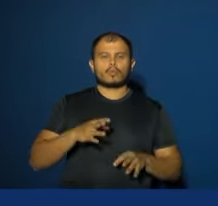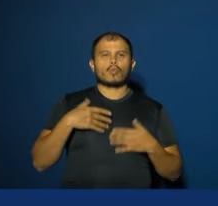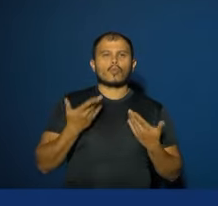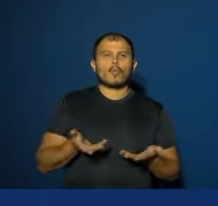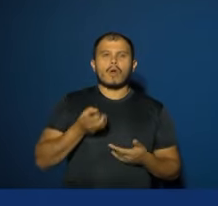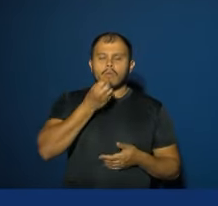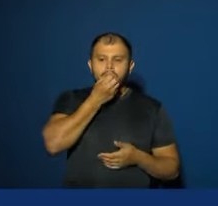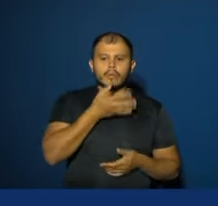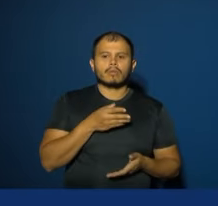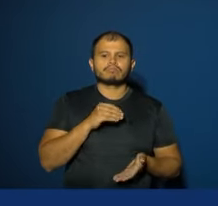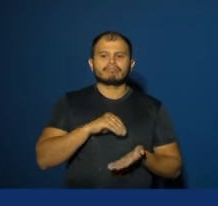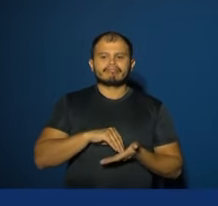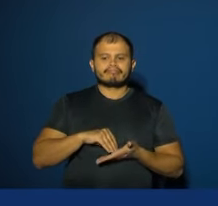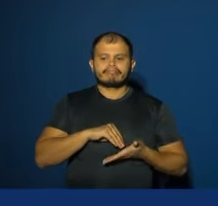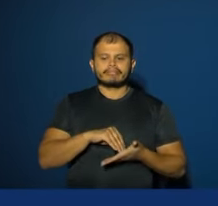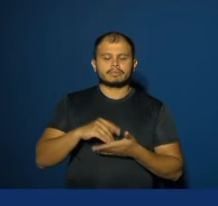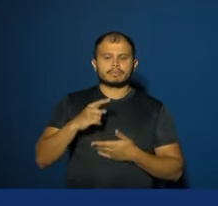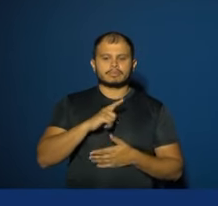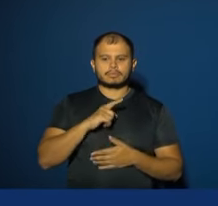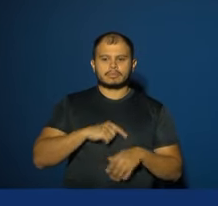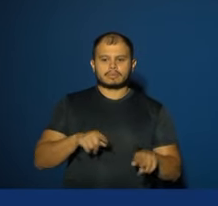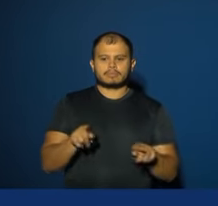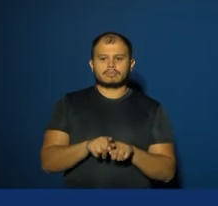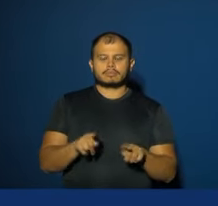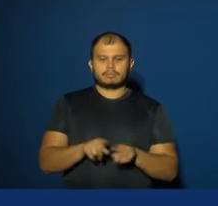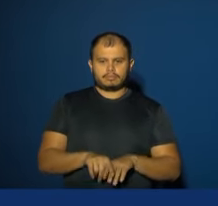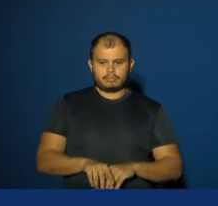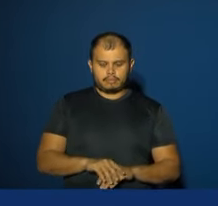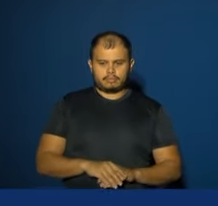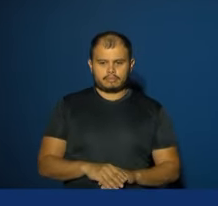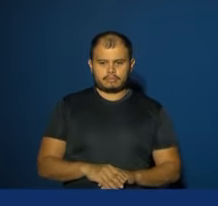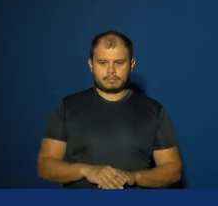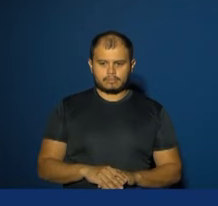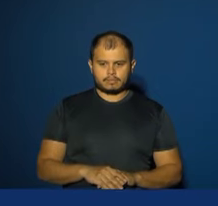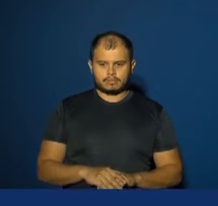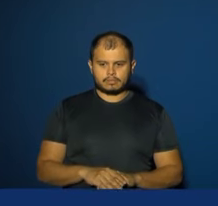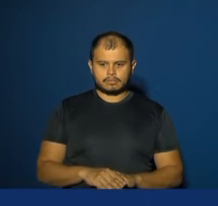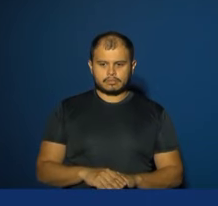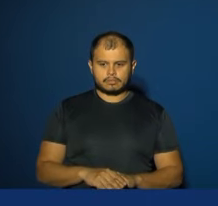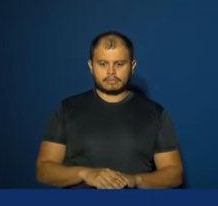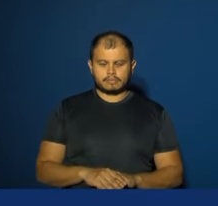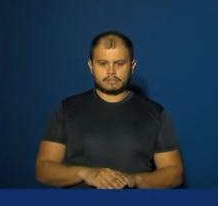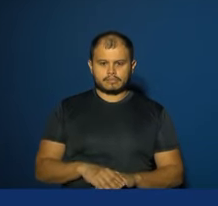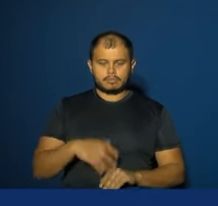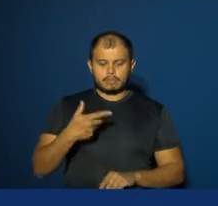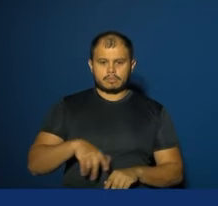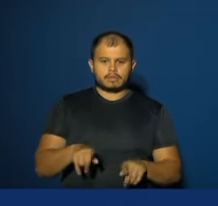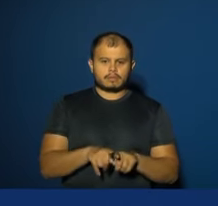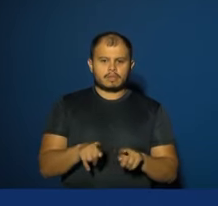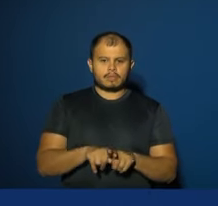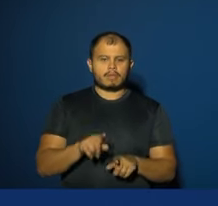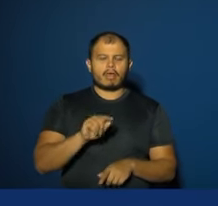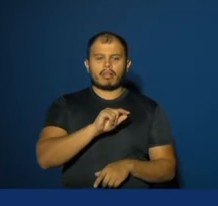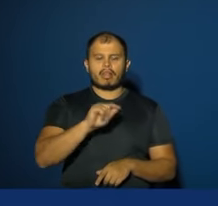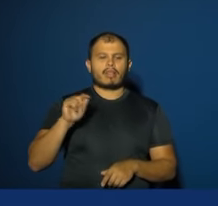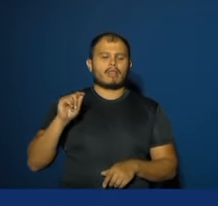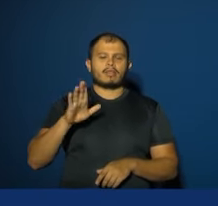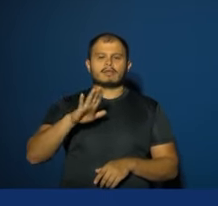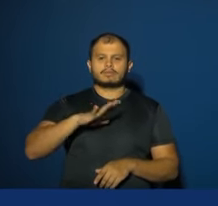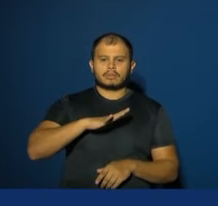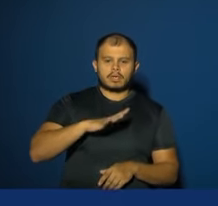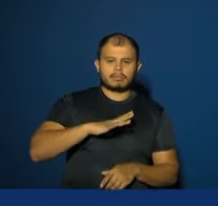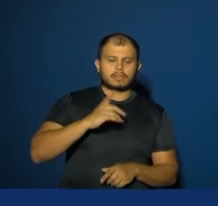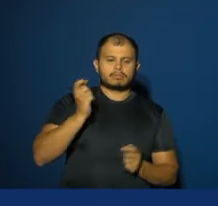desta desta repactuação para a o enfim para o para a sociedade para a concessão para o poder